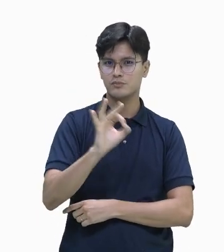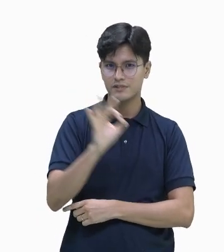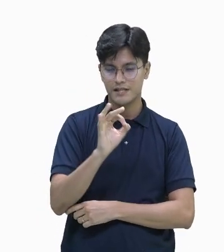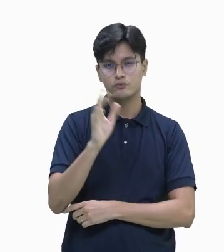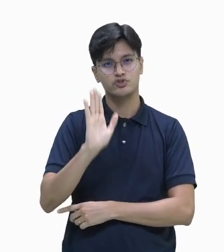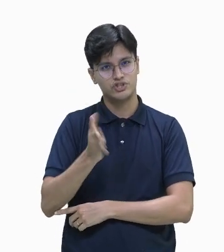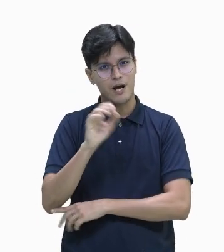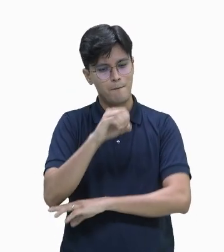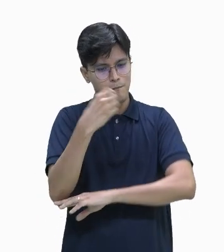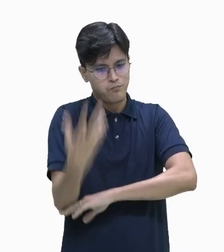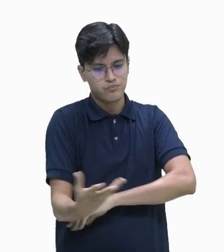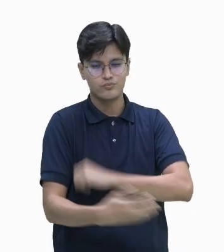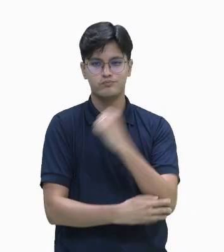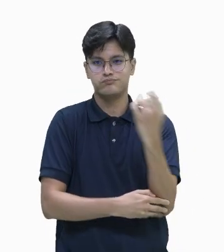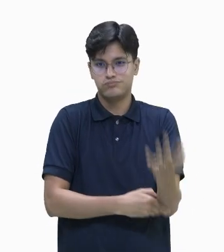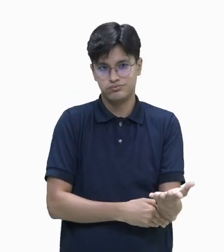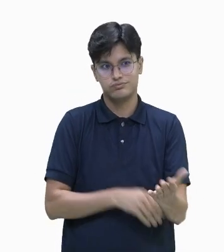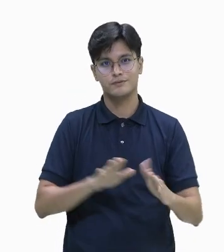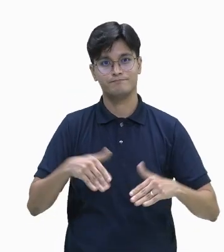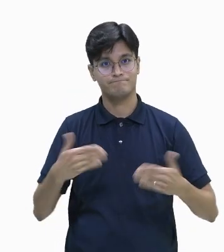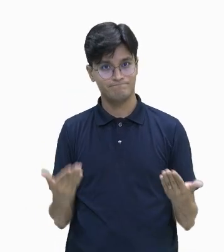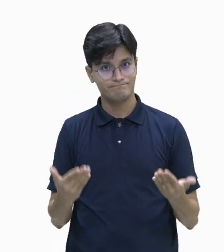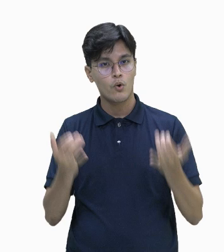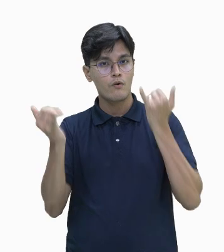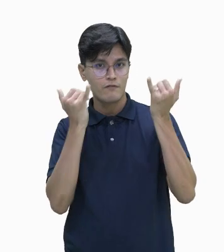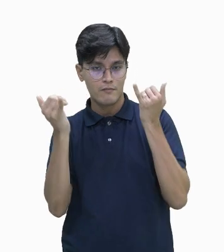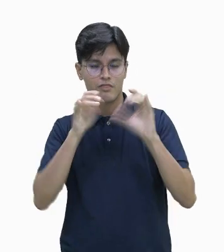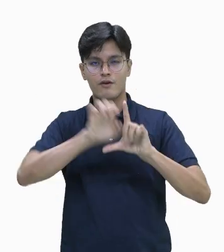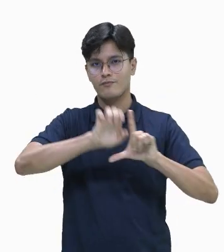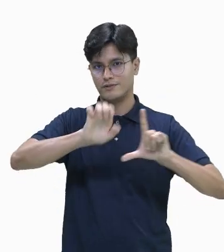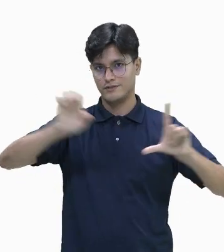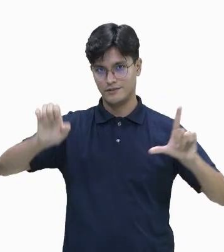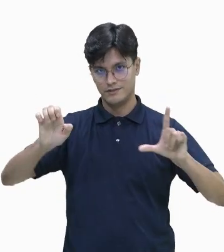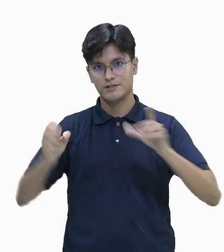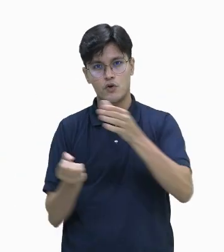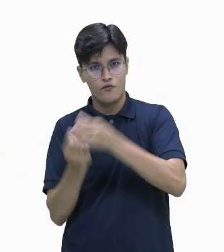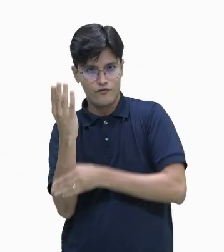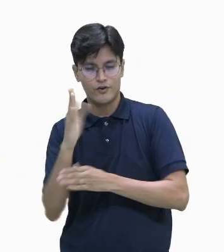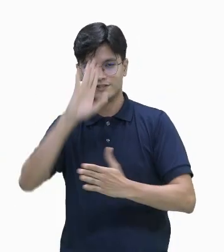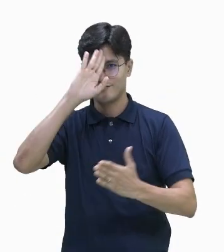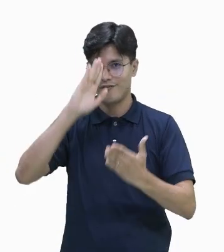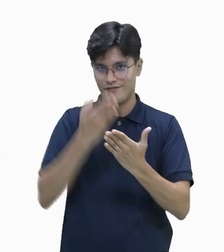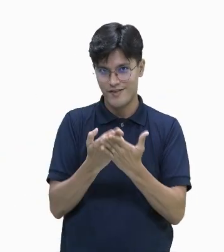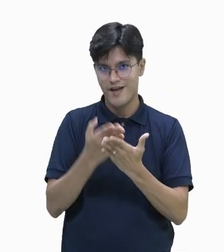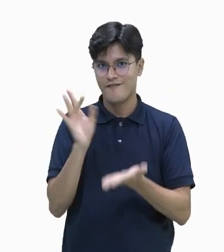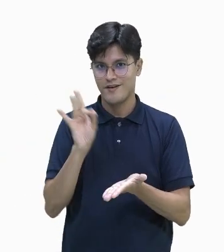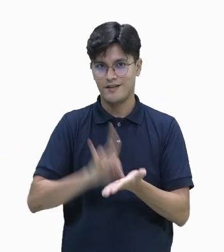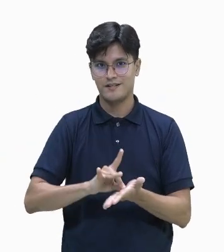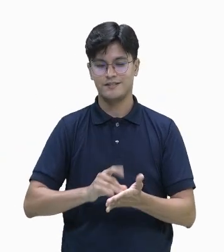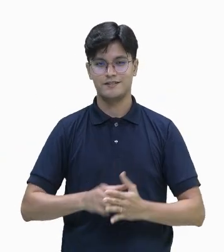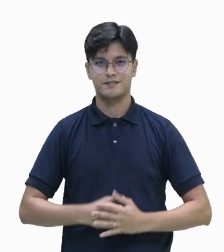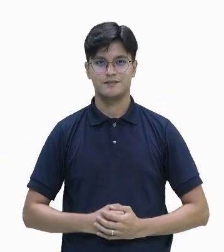derrubado. Então, este foi um dado estatístico de fonte confiável que serviu